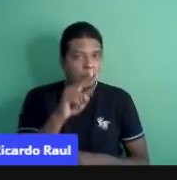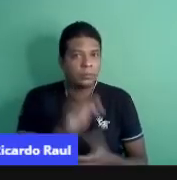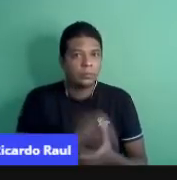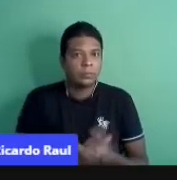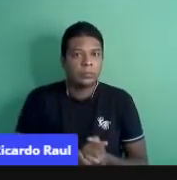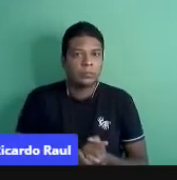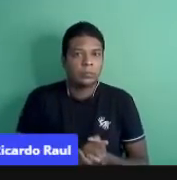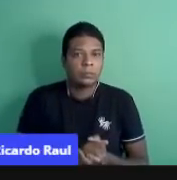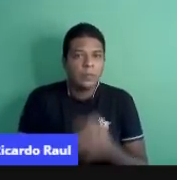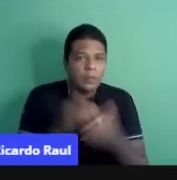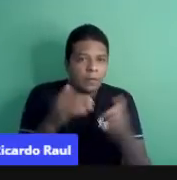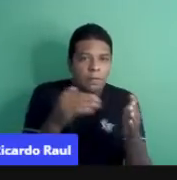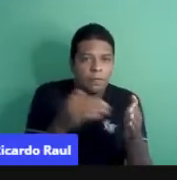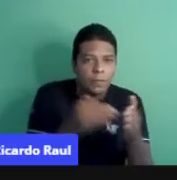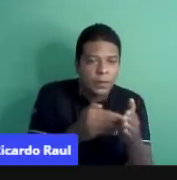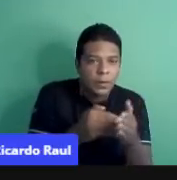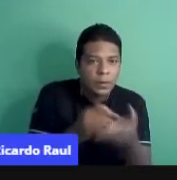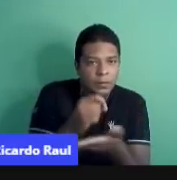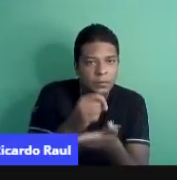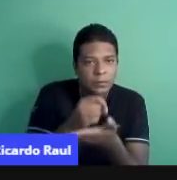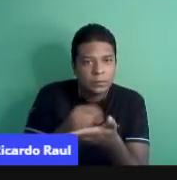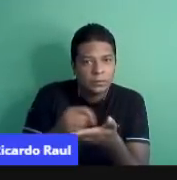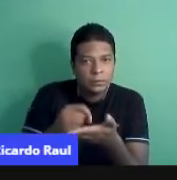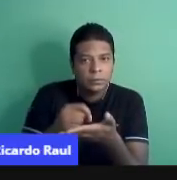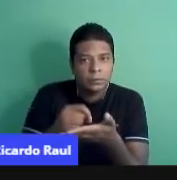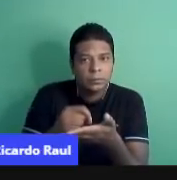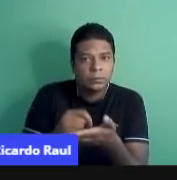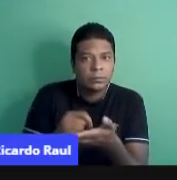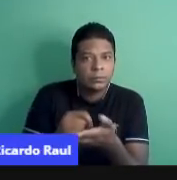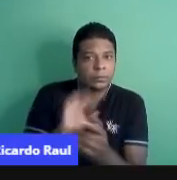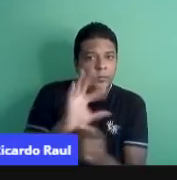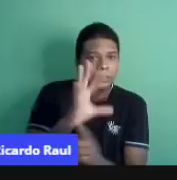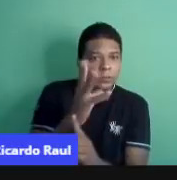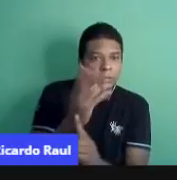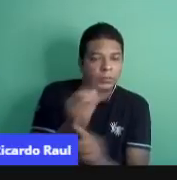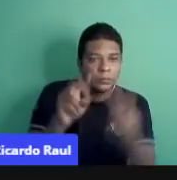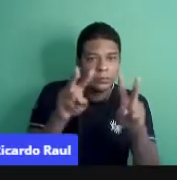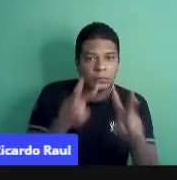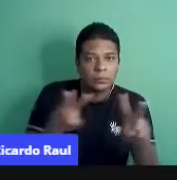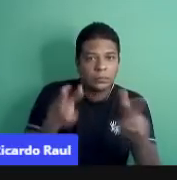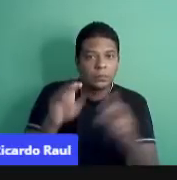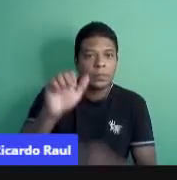no finalzinho escrito de artes visuais, por exemplo,